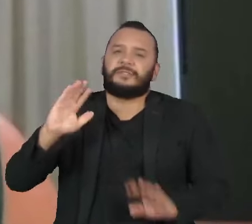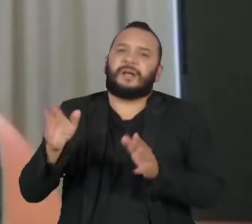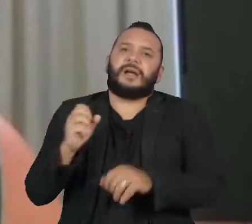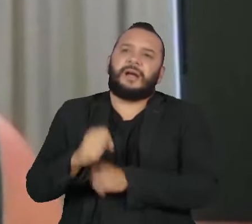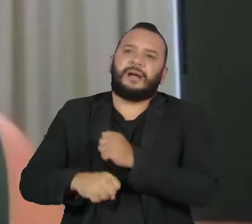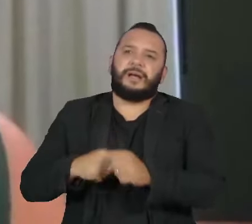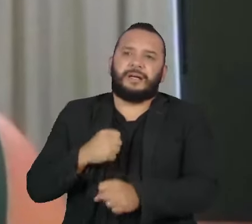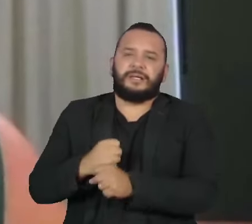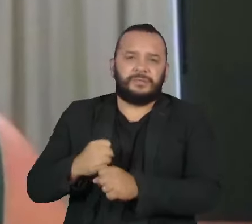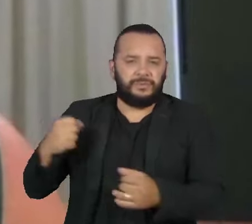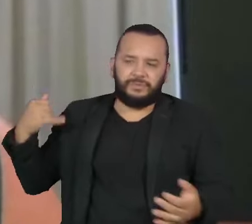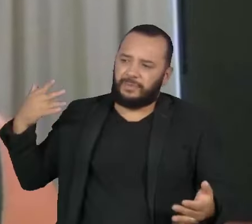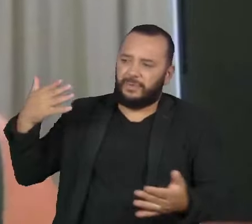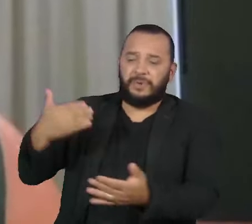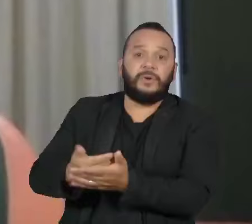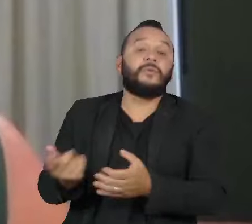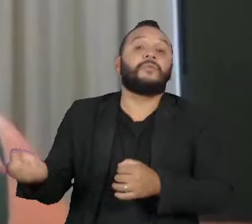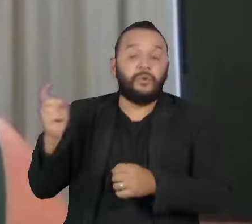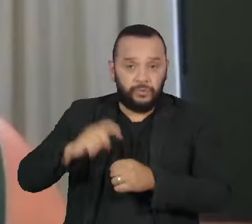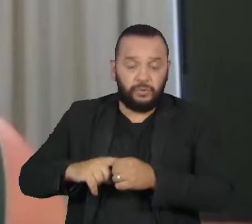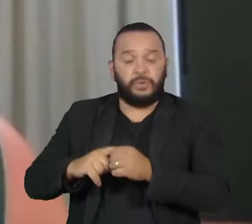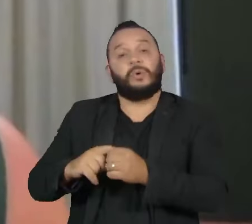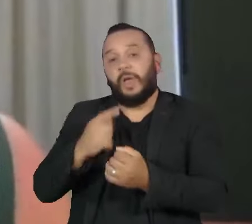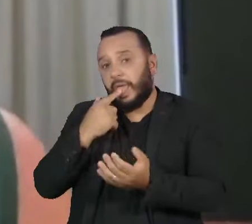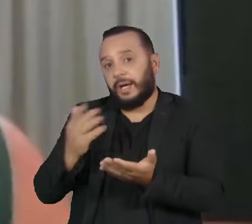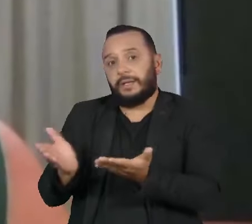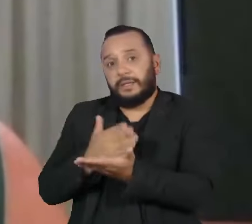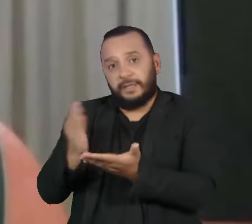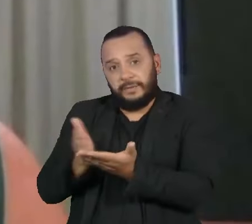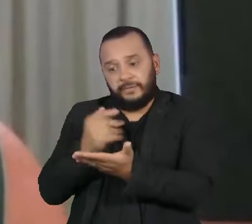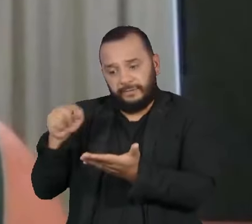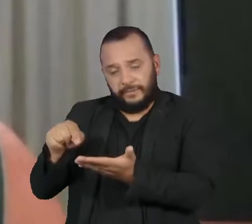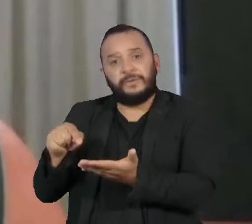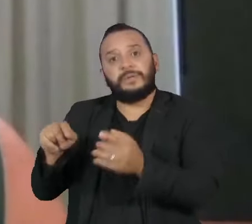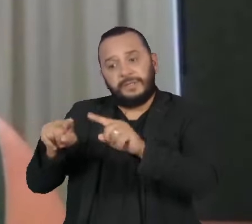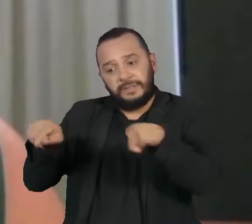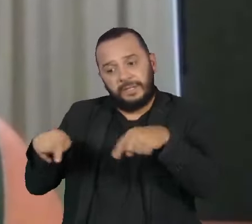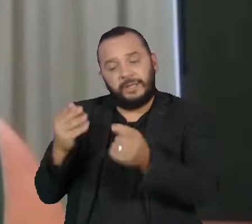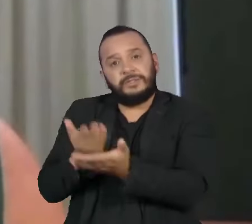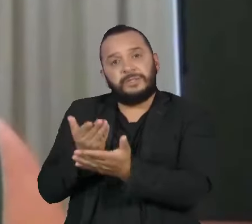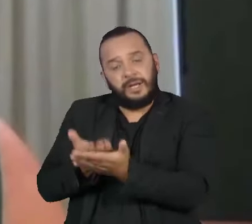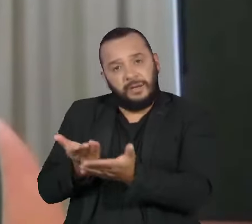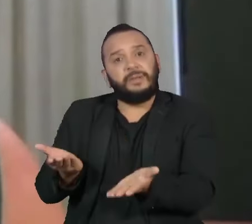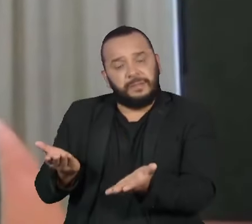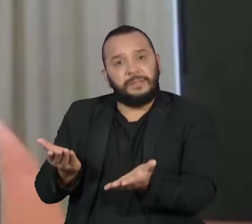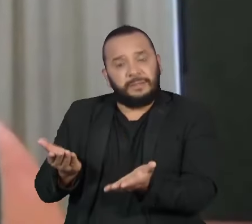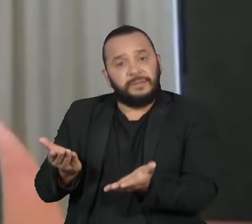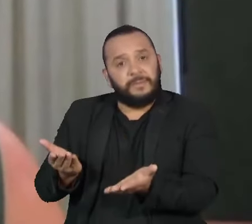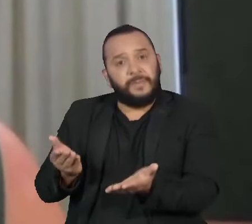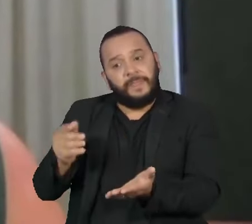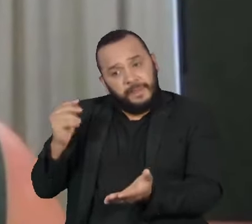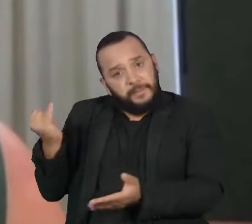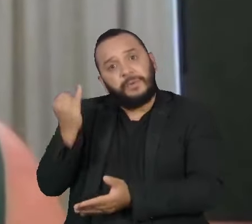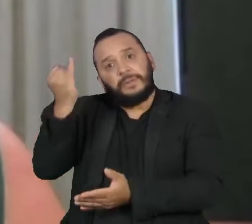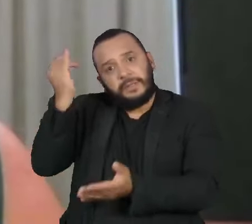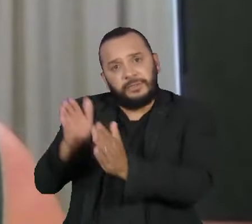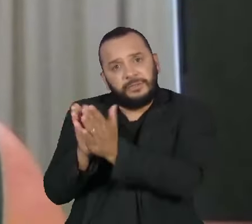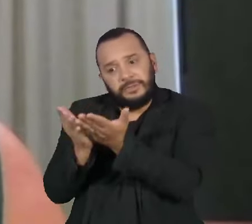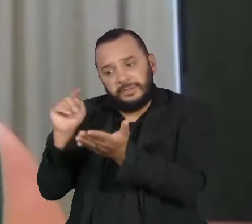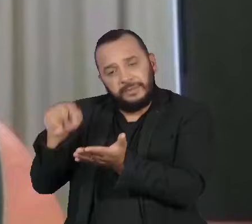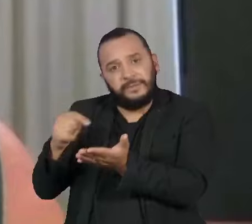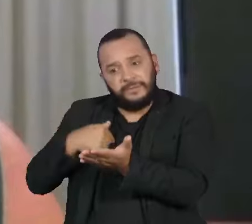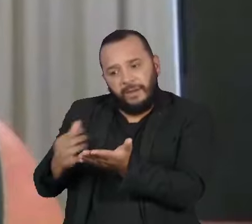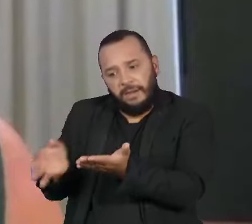tempo, voltando a ter livros em papel, né, material impresso em sala de aula, entendendo que esse é um recurso importante para